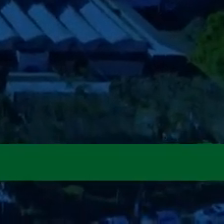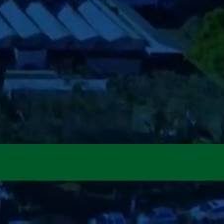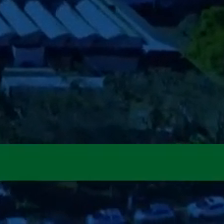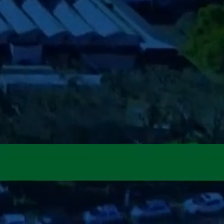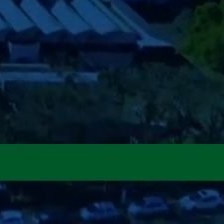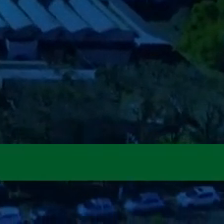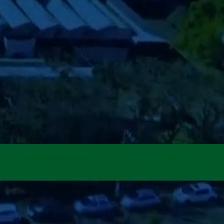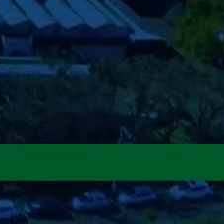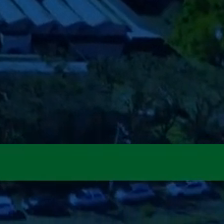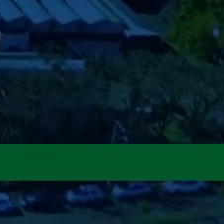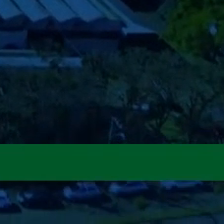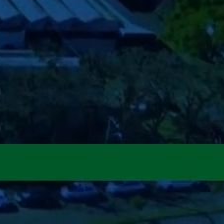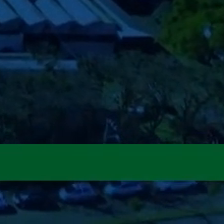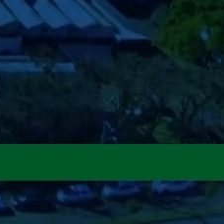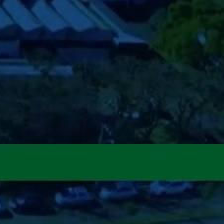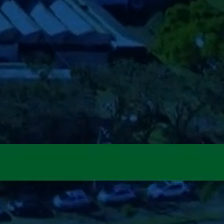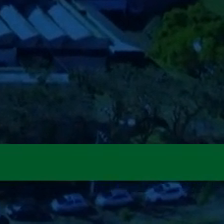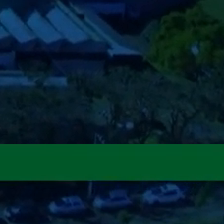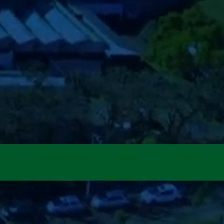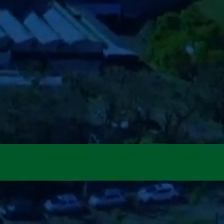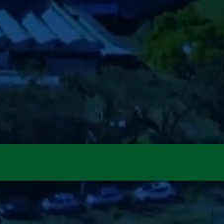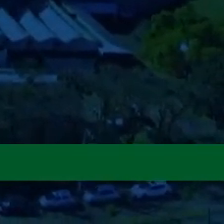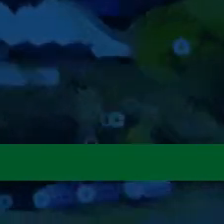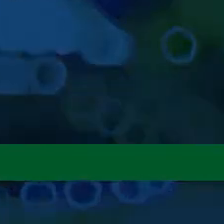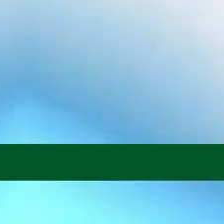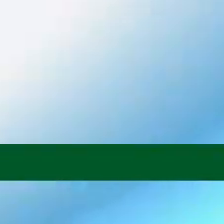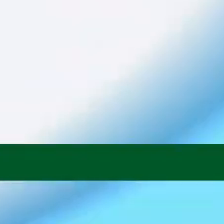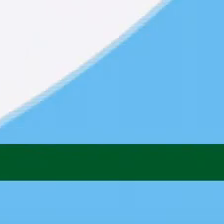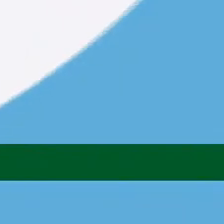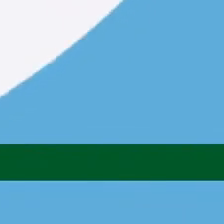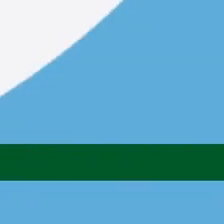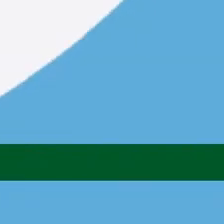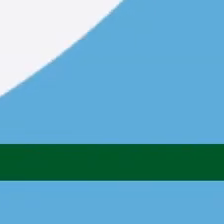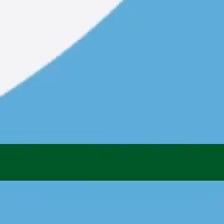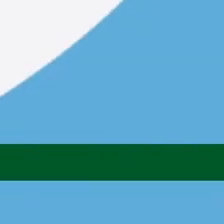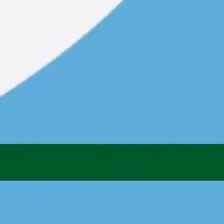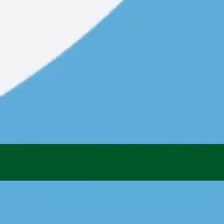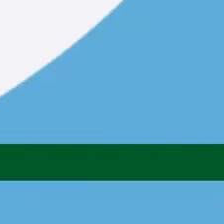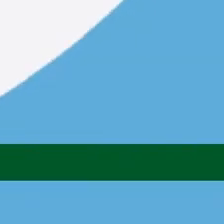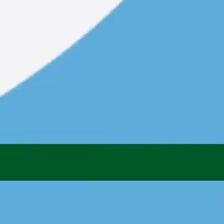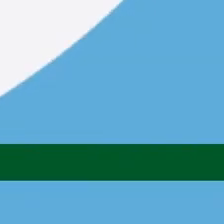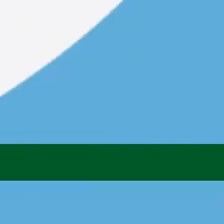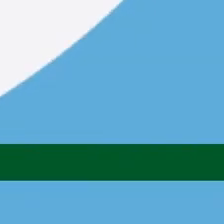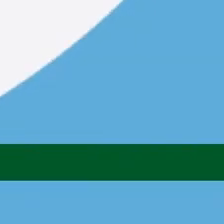e faz a diferença na vida de todos que por ele passam.